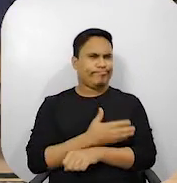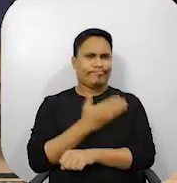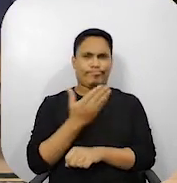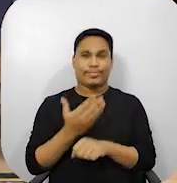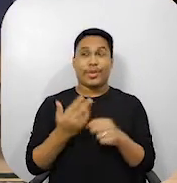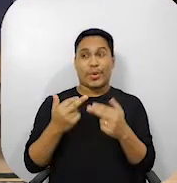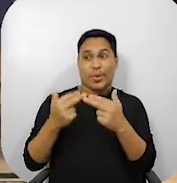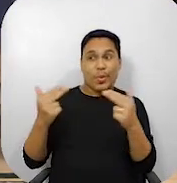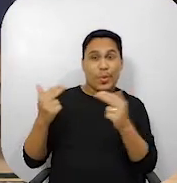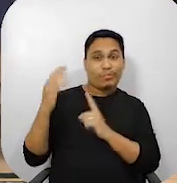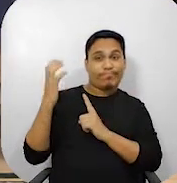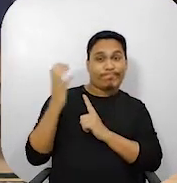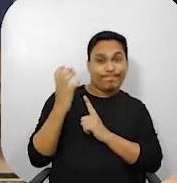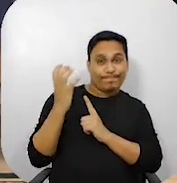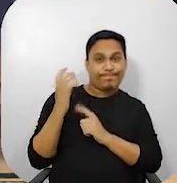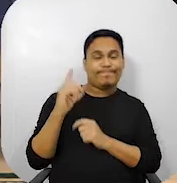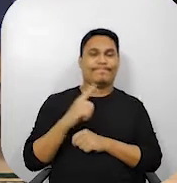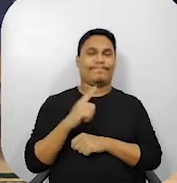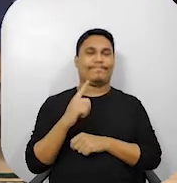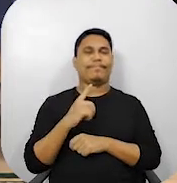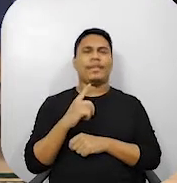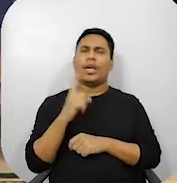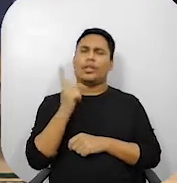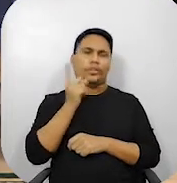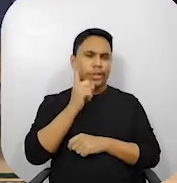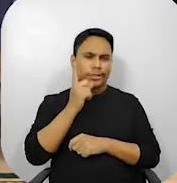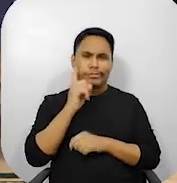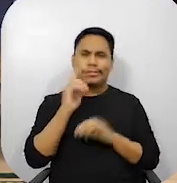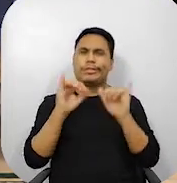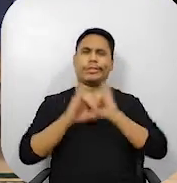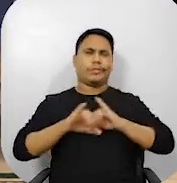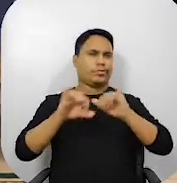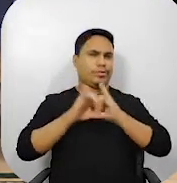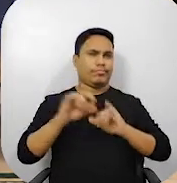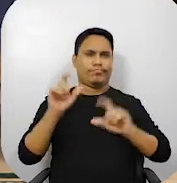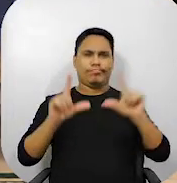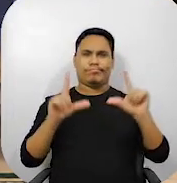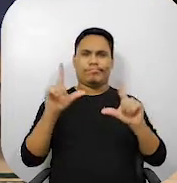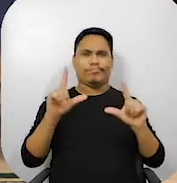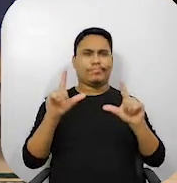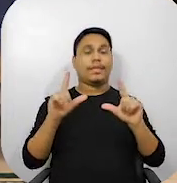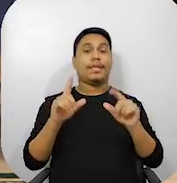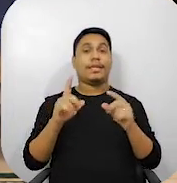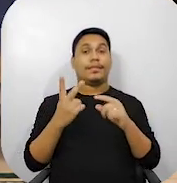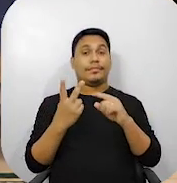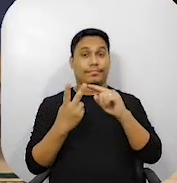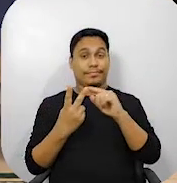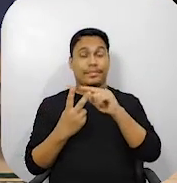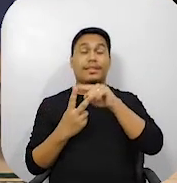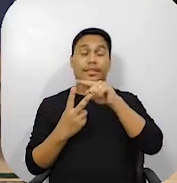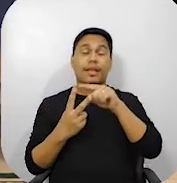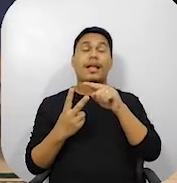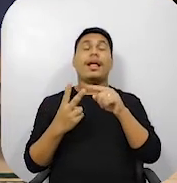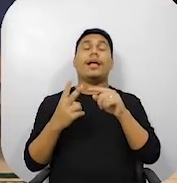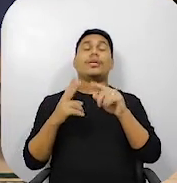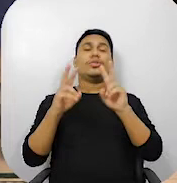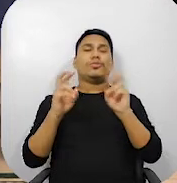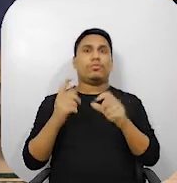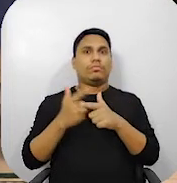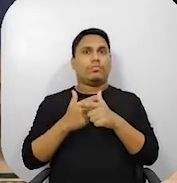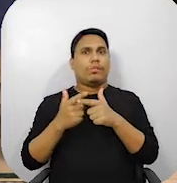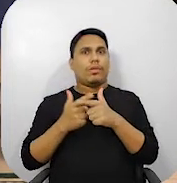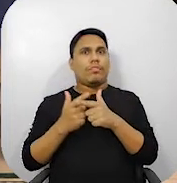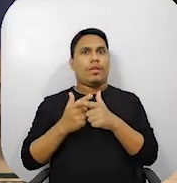a gente é o dia a dia o noticiário tá entendendo assim o as crises então tem muita coisa